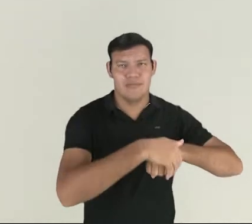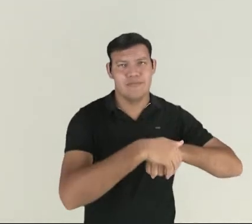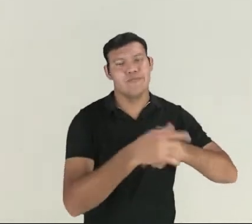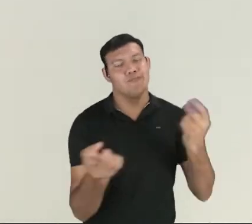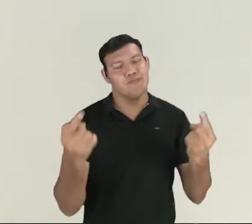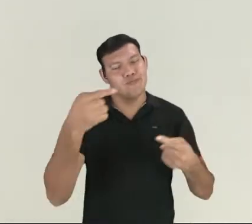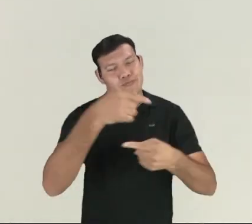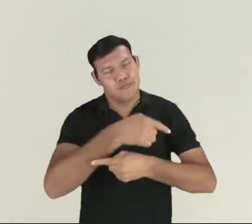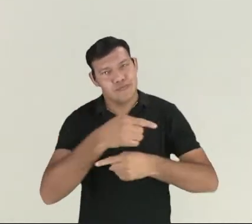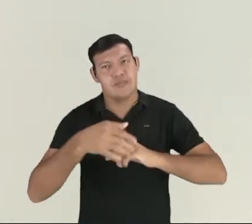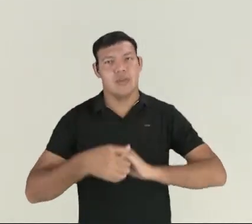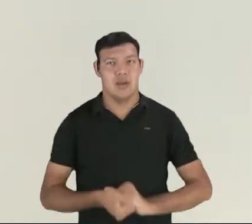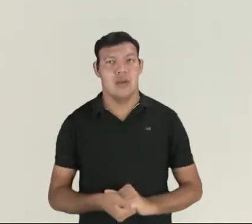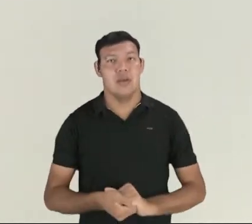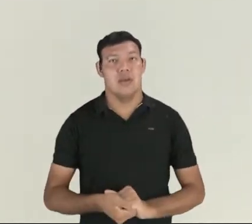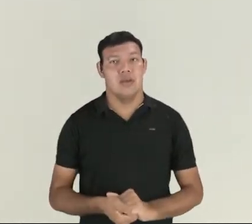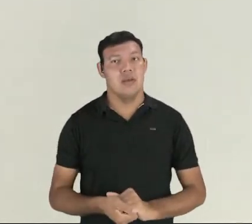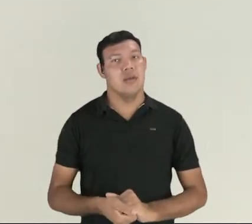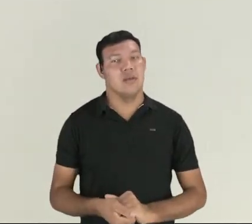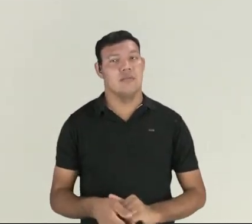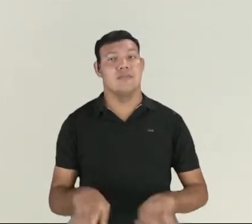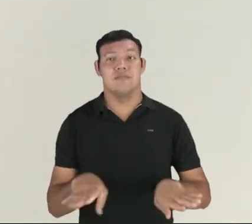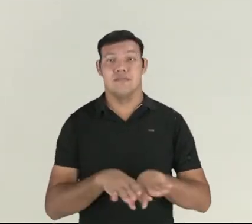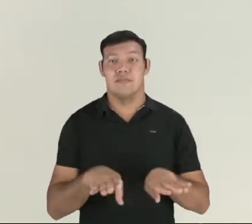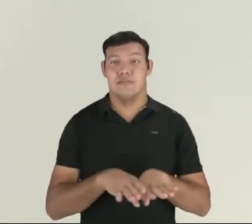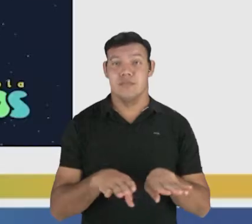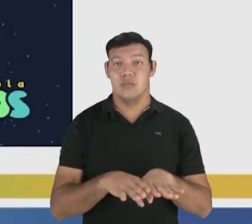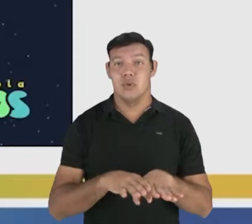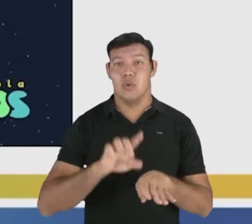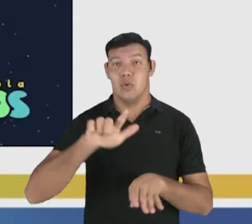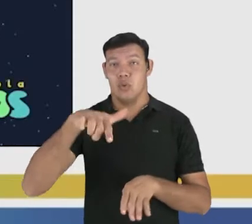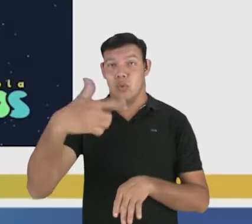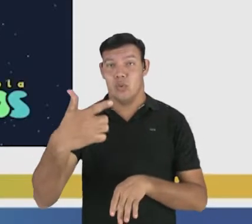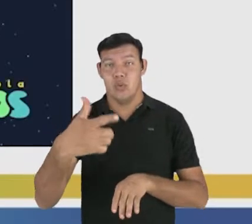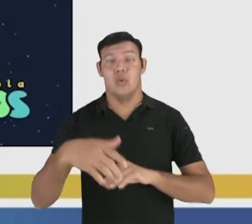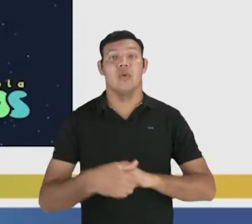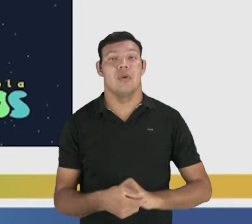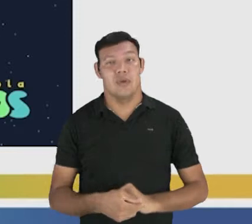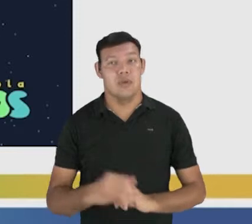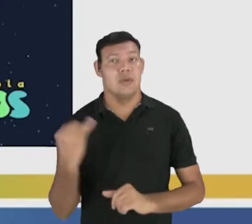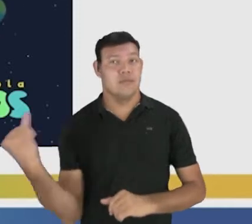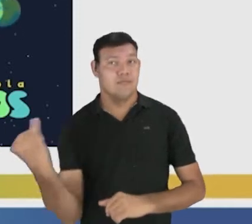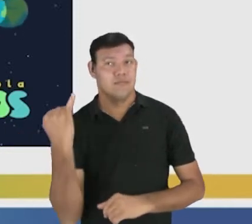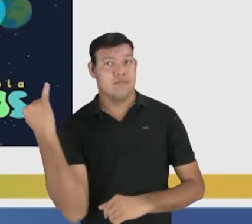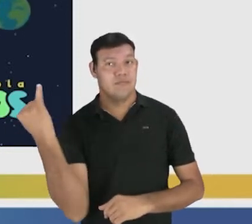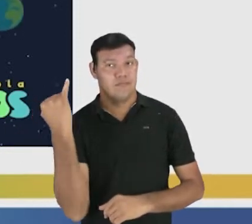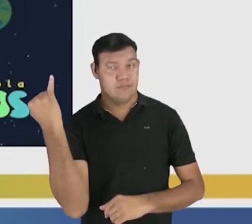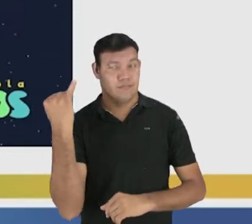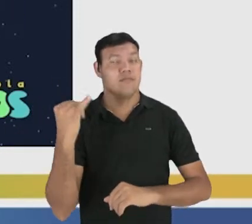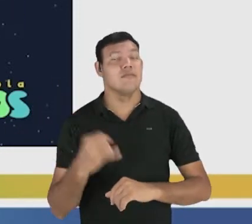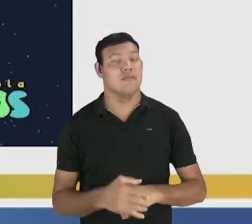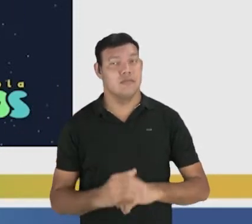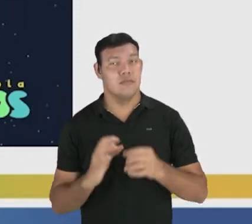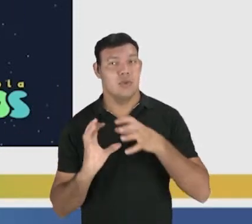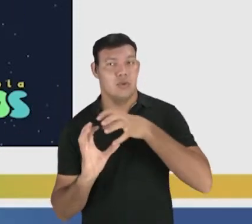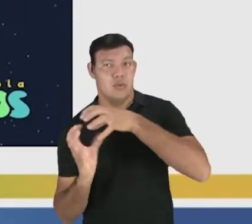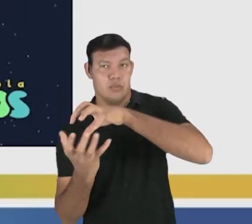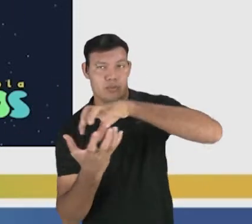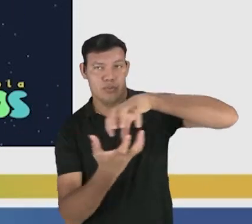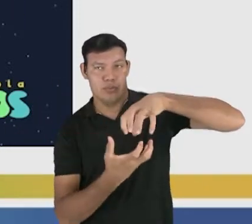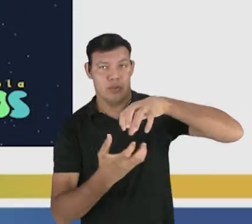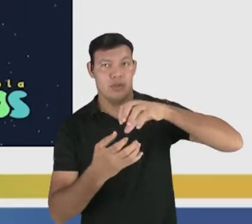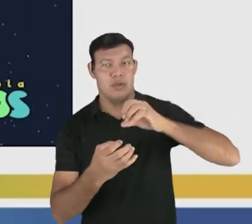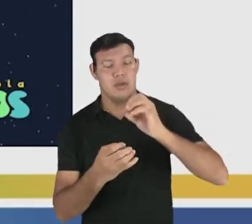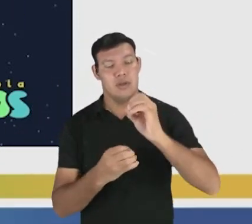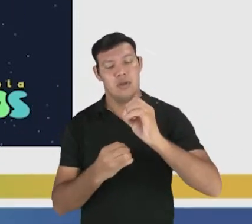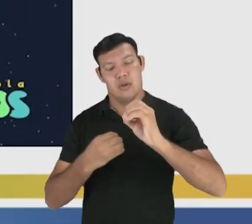vice-versa. E aí o outro movimento que a gente tem, que também é muito importante, que a Terra também realiza, é o